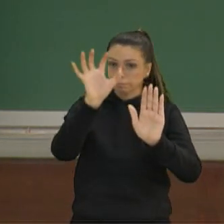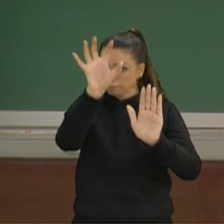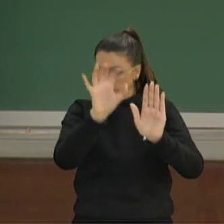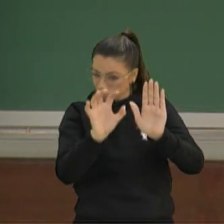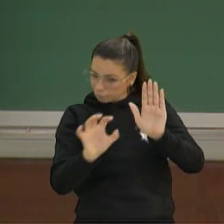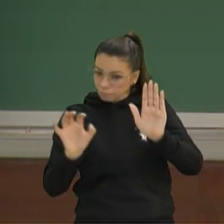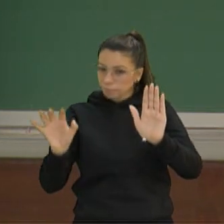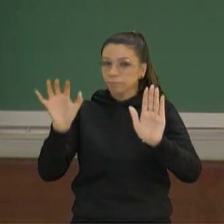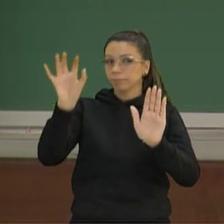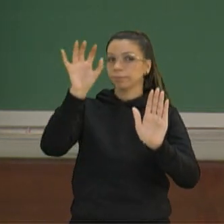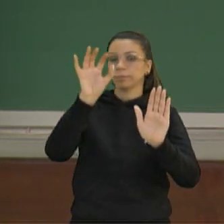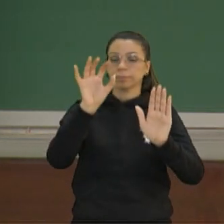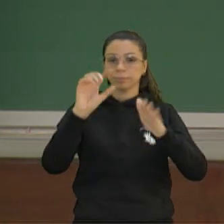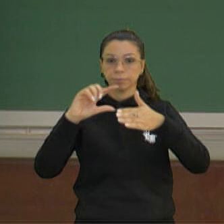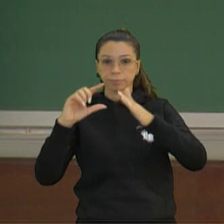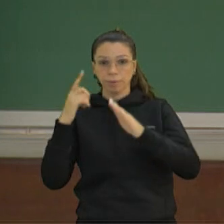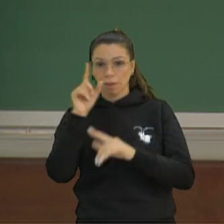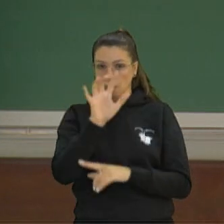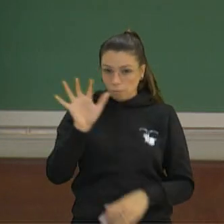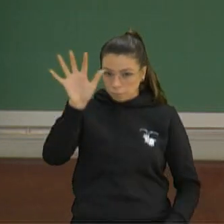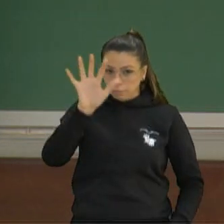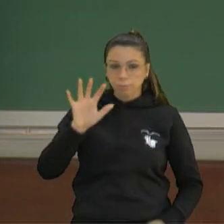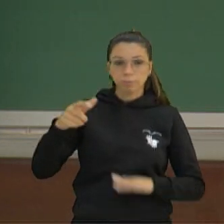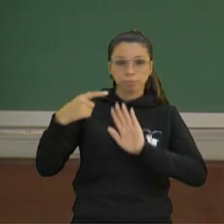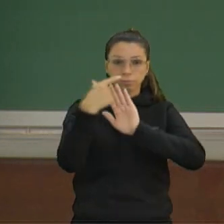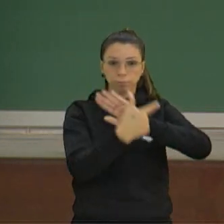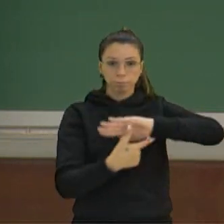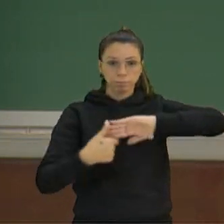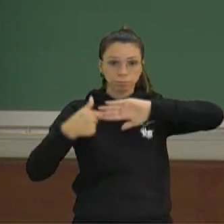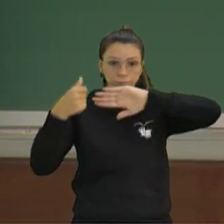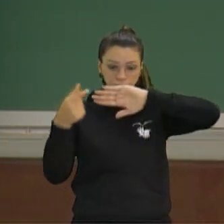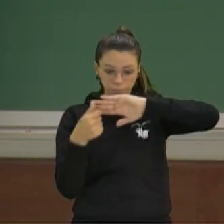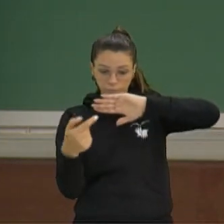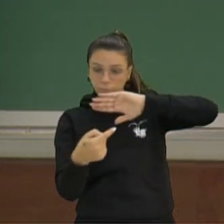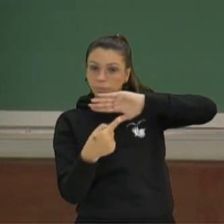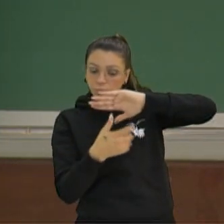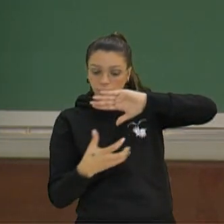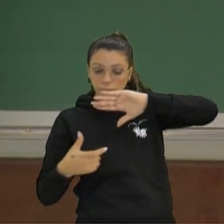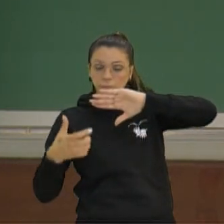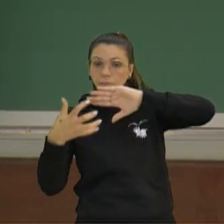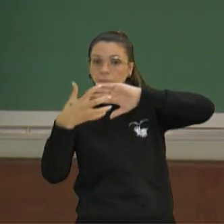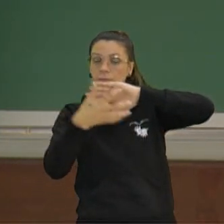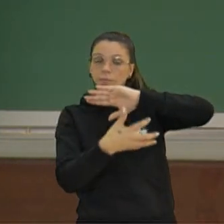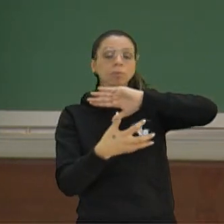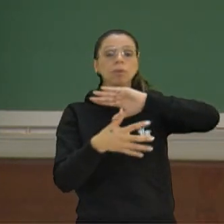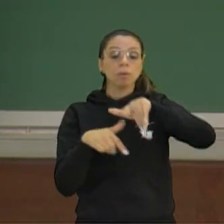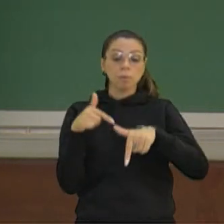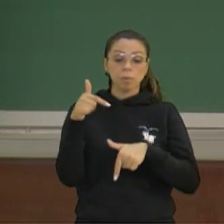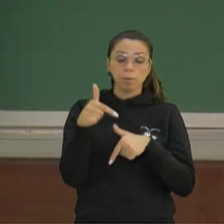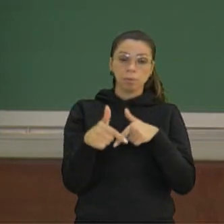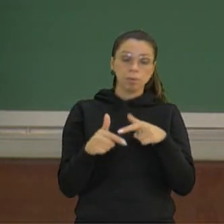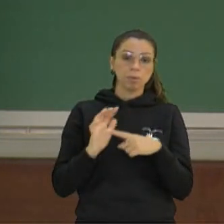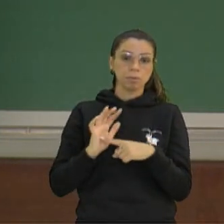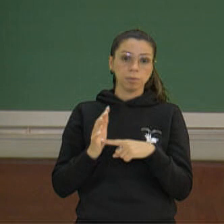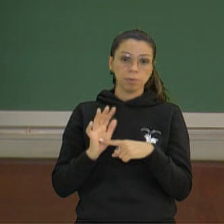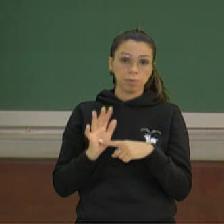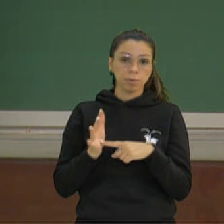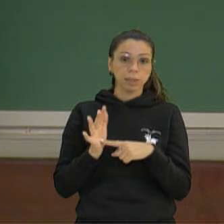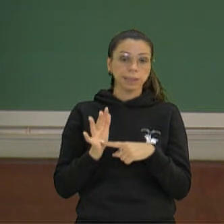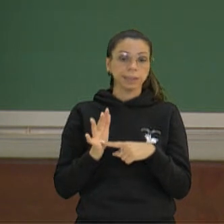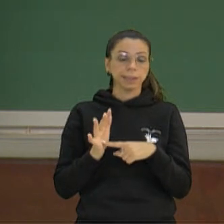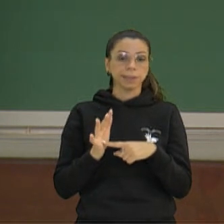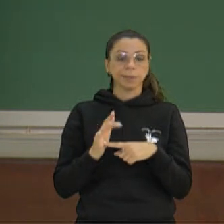áreas aqui, né, nessa região aqui, nós vamos ter o emprego das máquinas, nós vamos